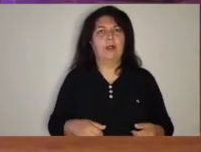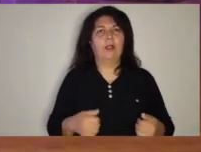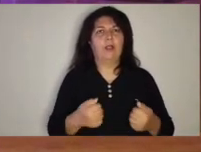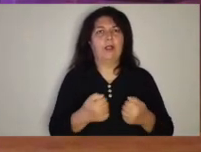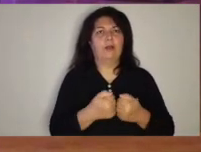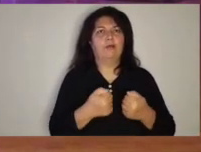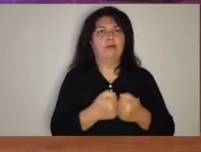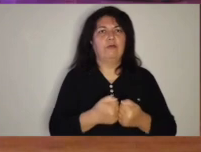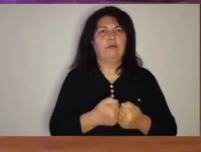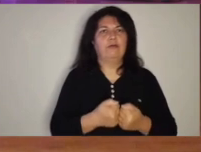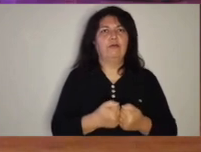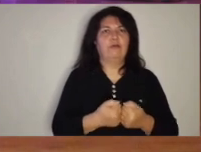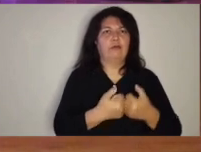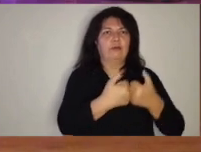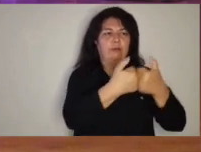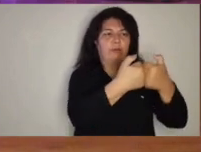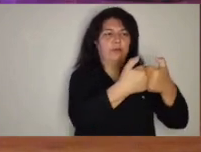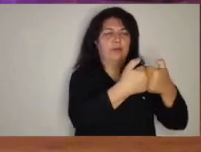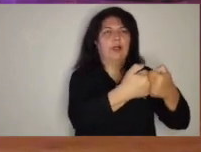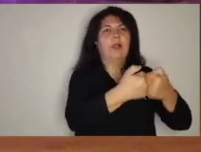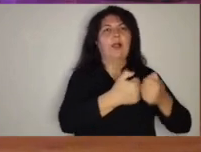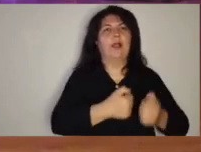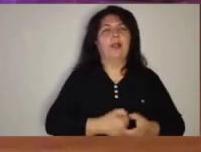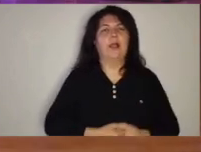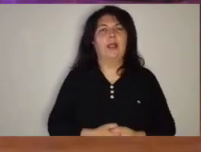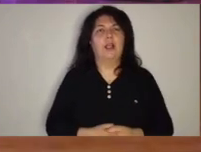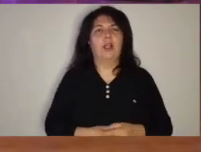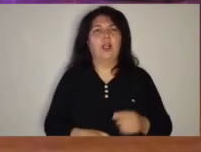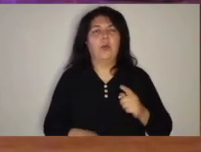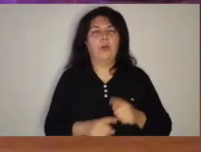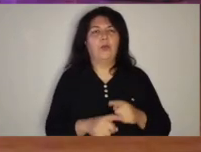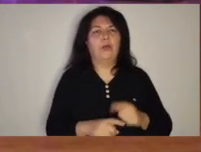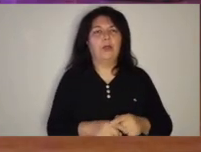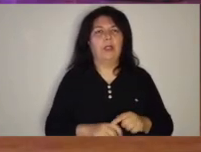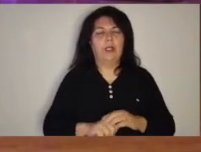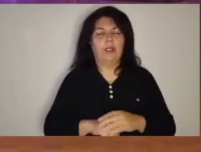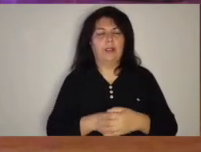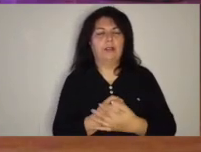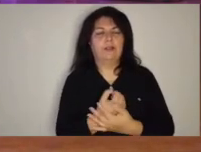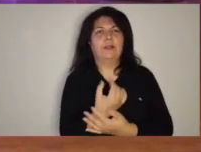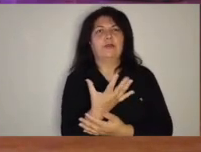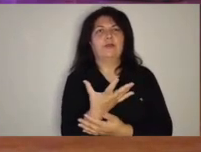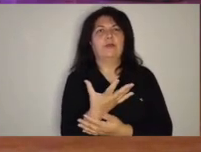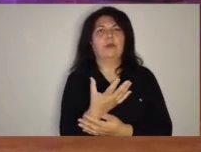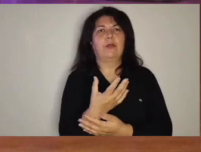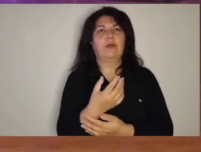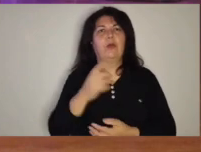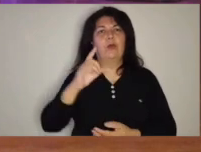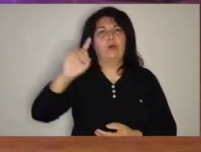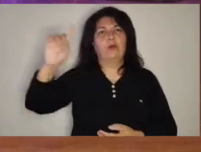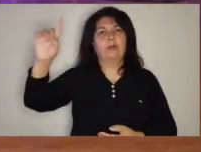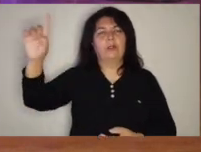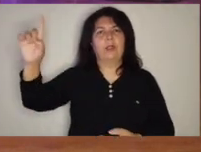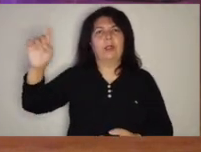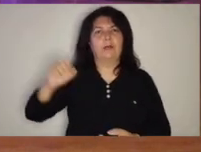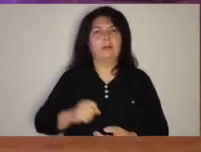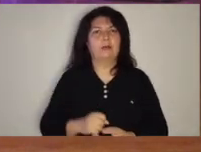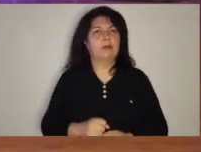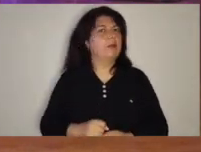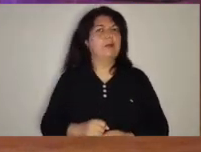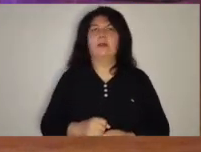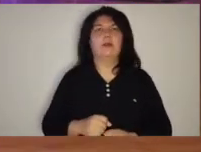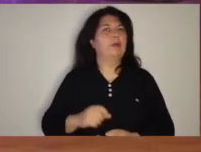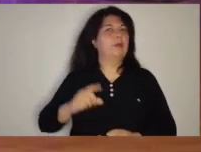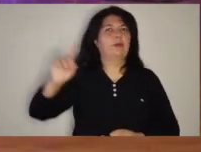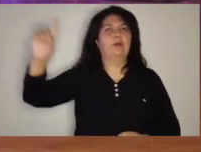torna porteiro, ele se torna músico e continua servindo a Deus, porque ele descobre, irmãos,